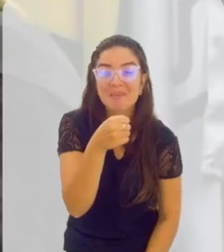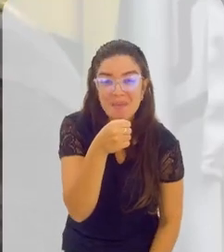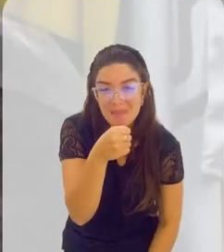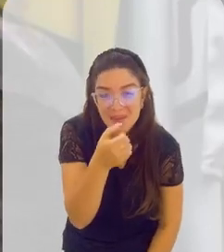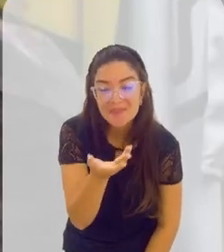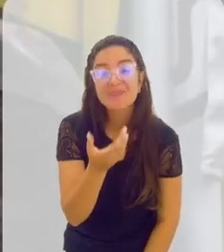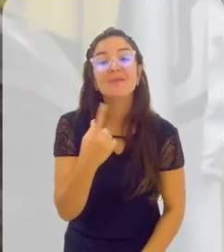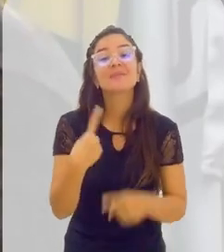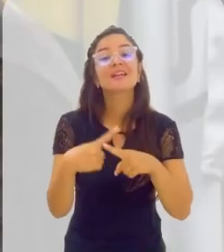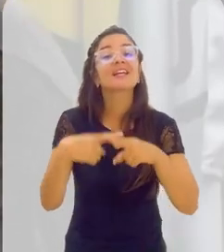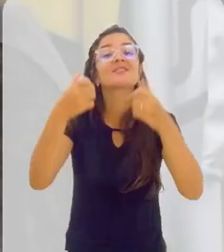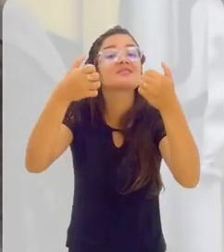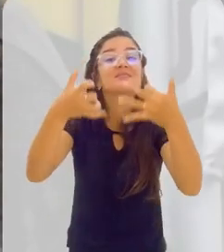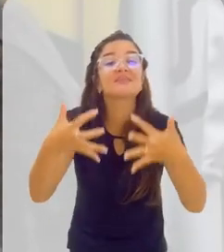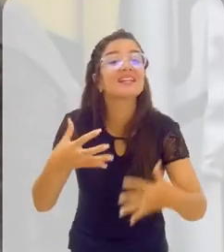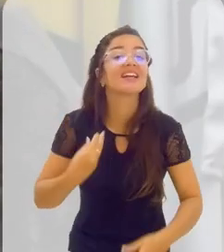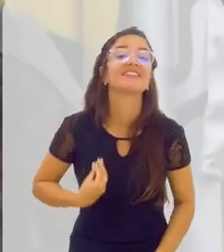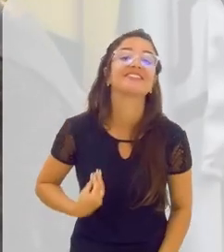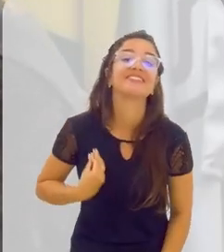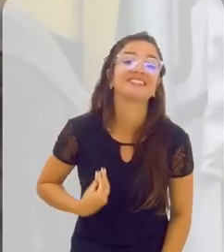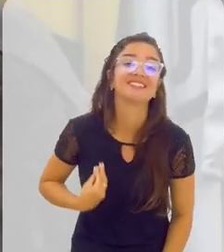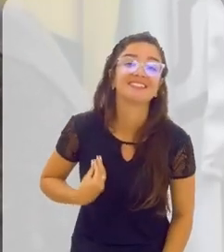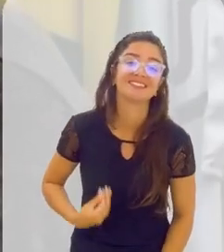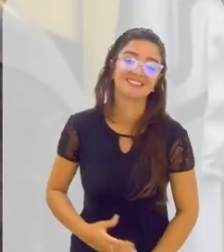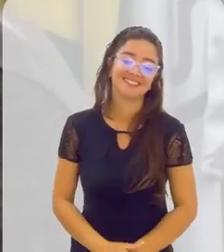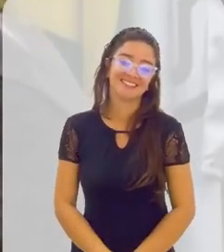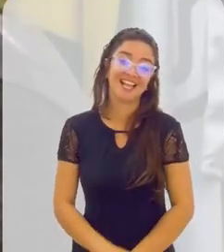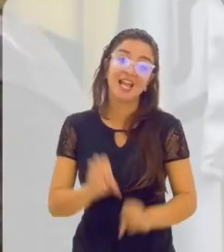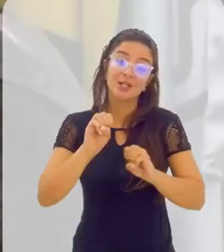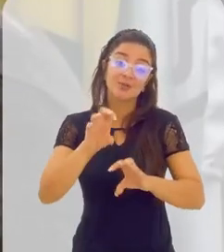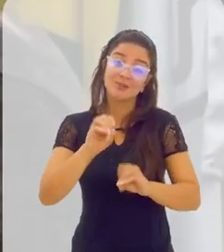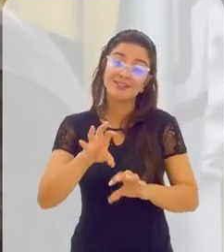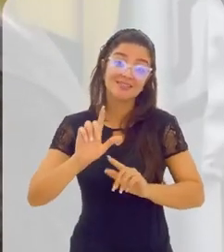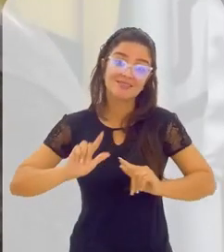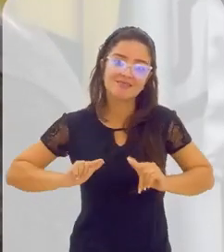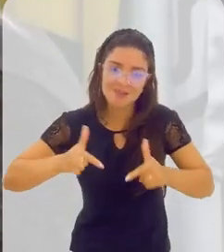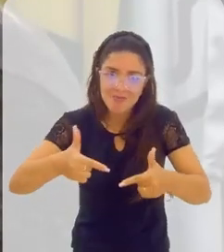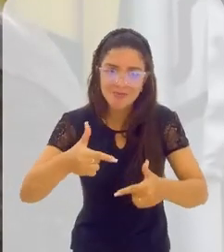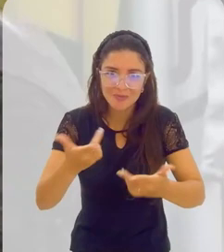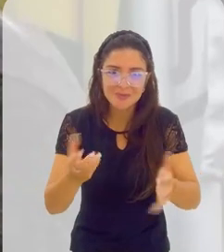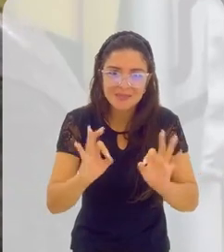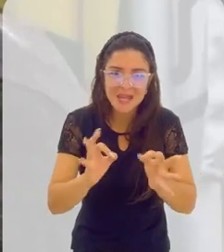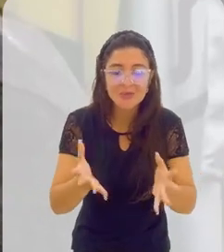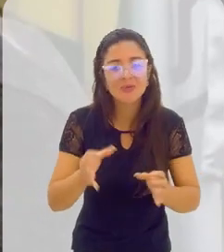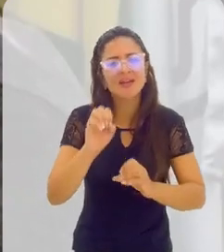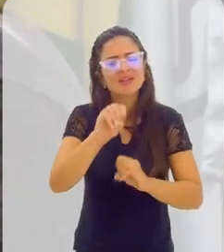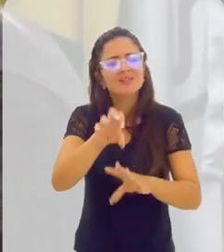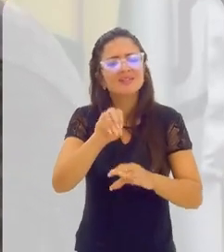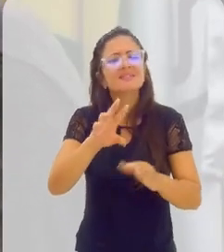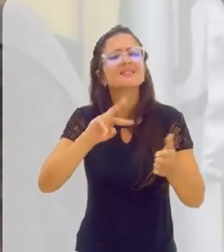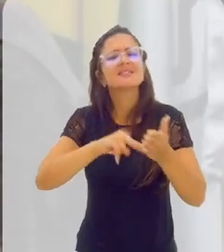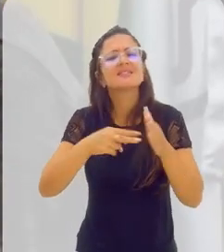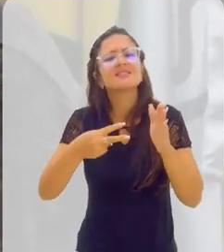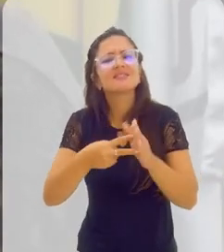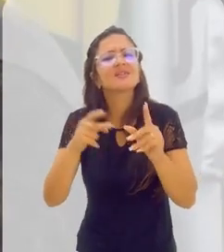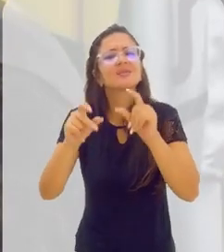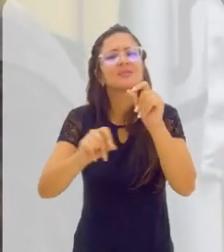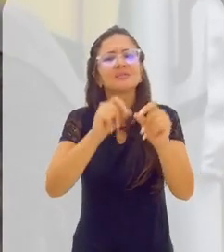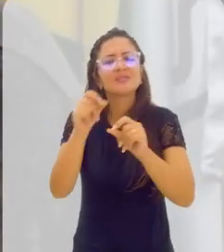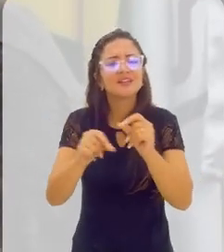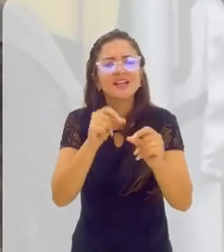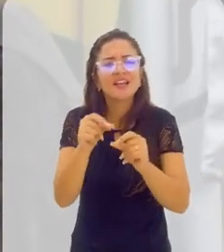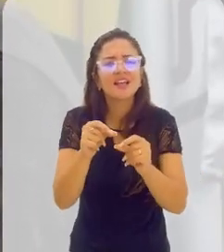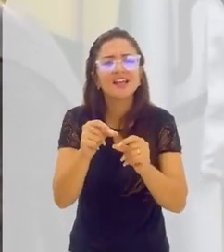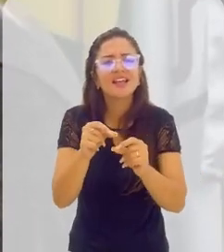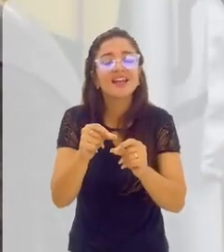a gente falou da vida a gente falou de educação como é educação educação não é aquela aulinha que se dá é a vida inteira